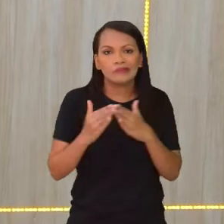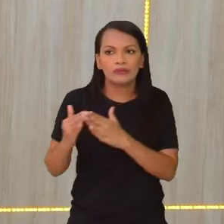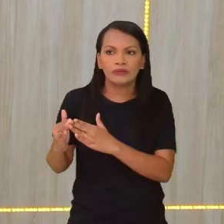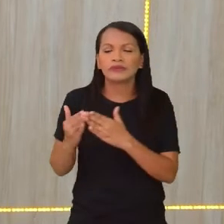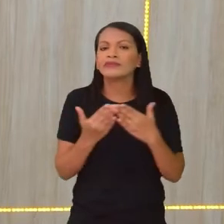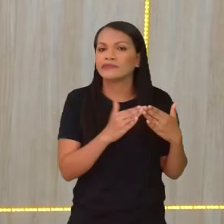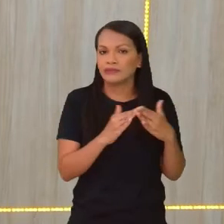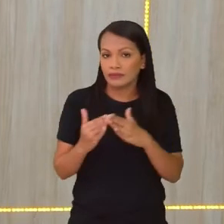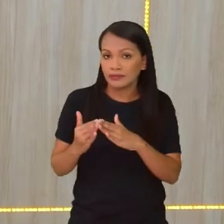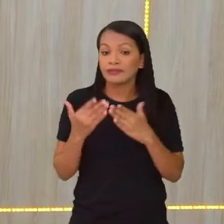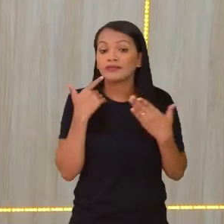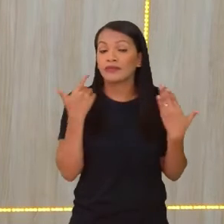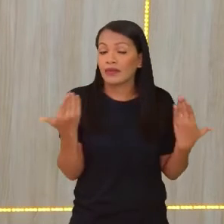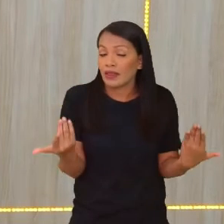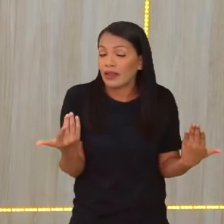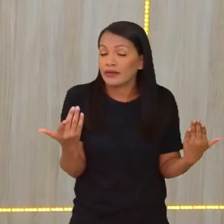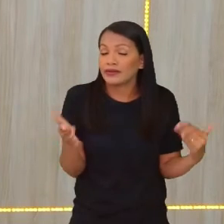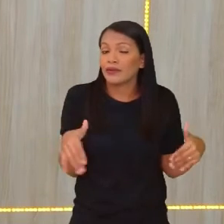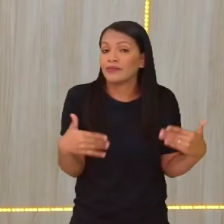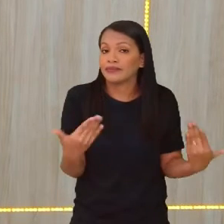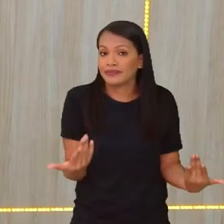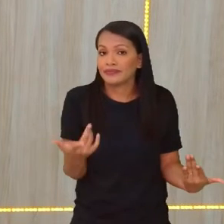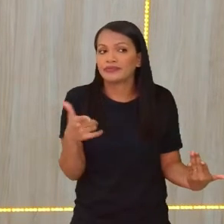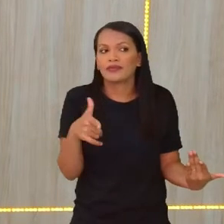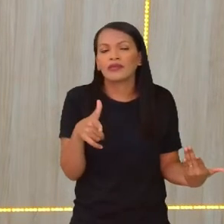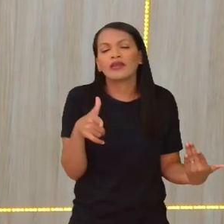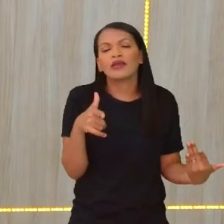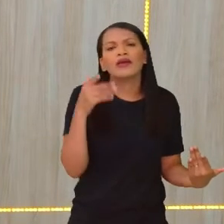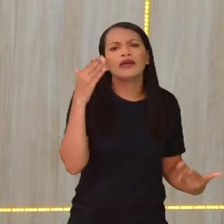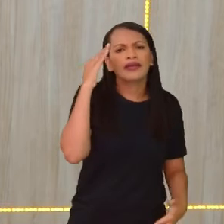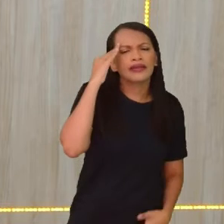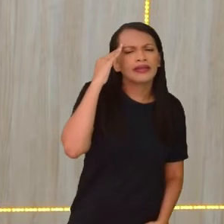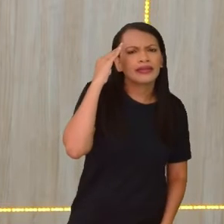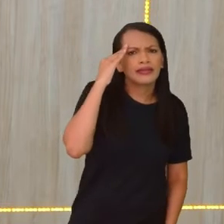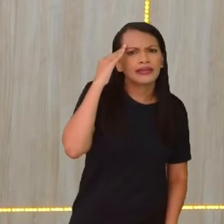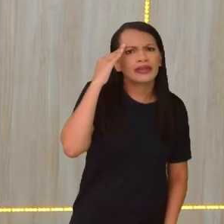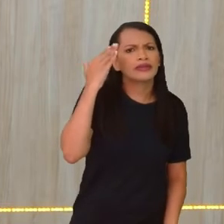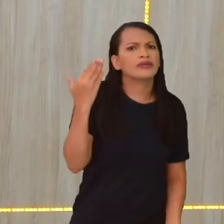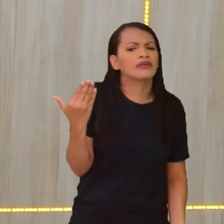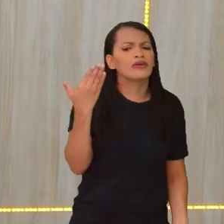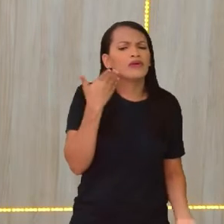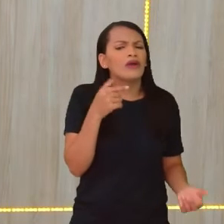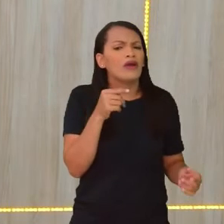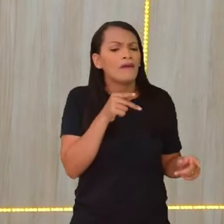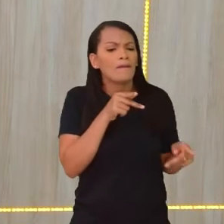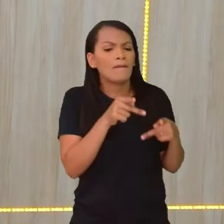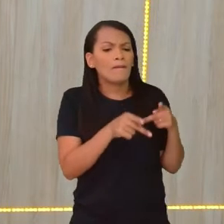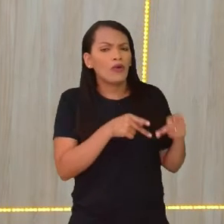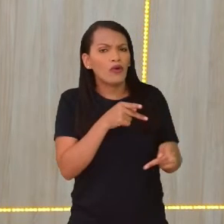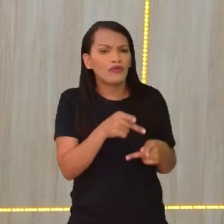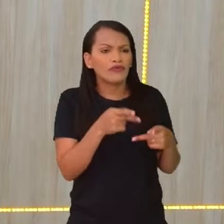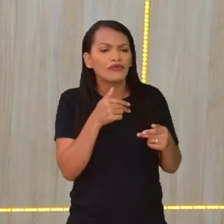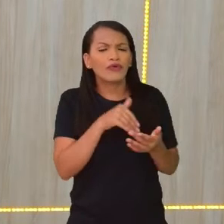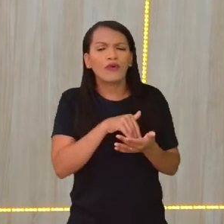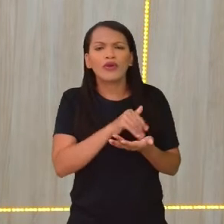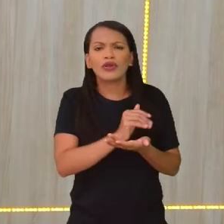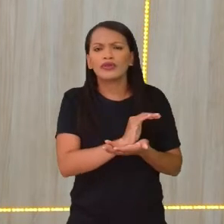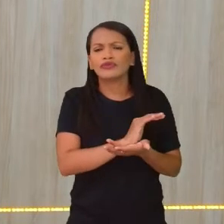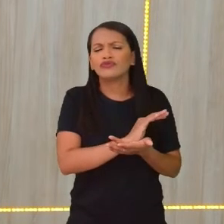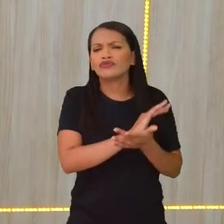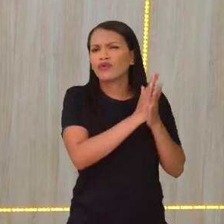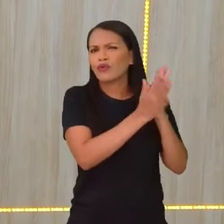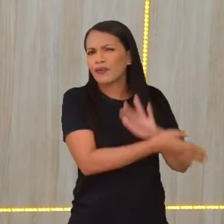né? Então, nesse sentido, entendam, essa população ficou excluída. E